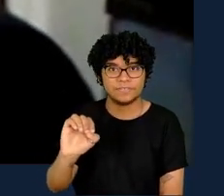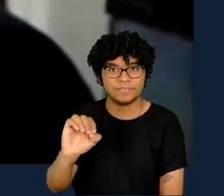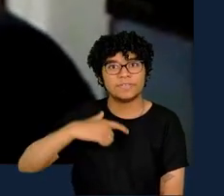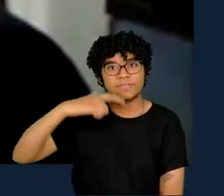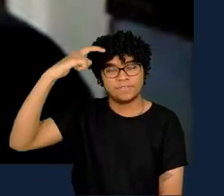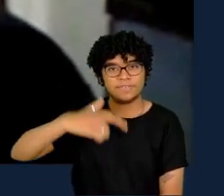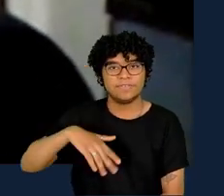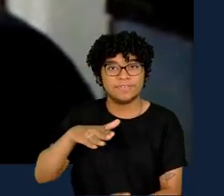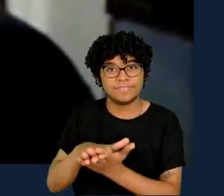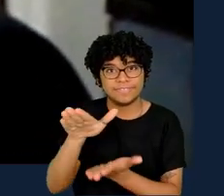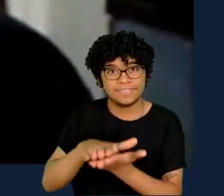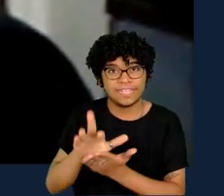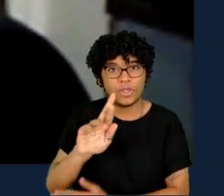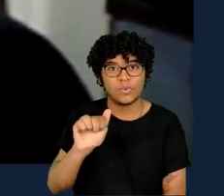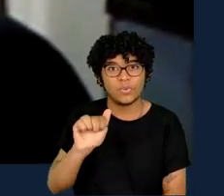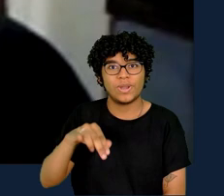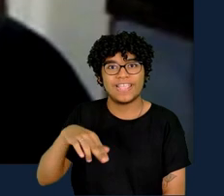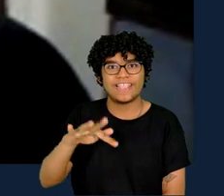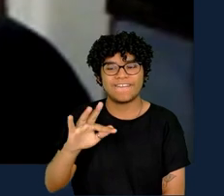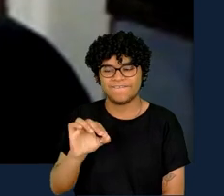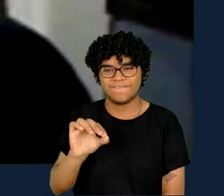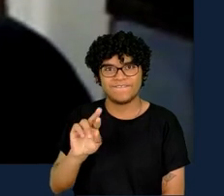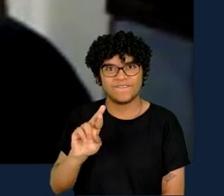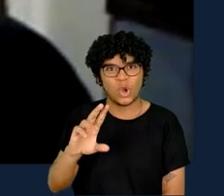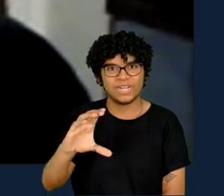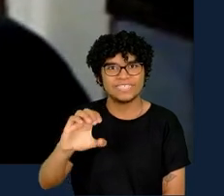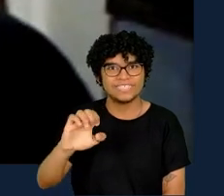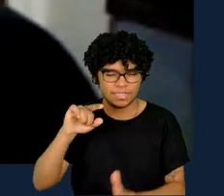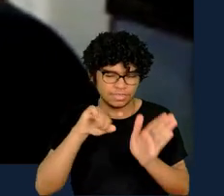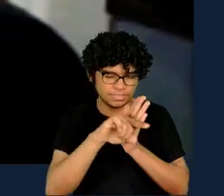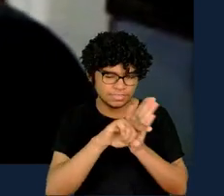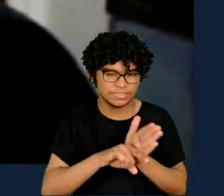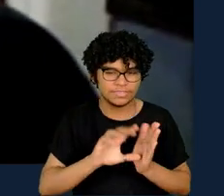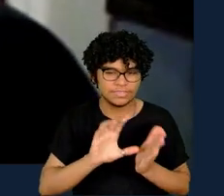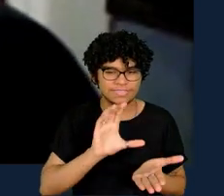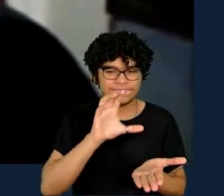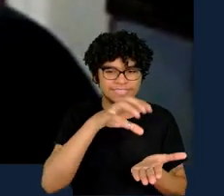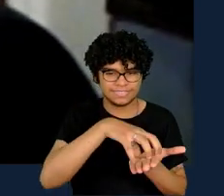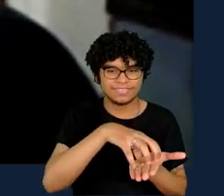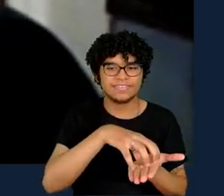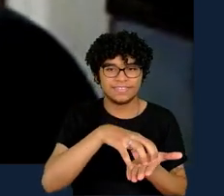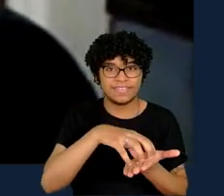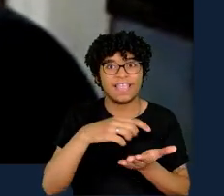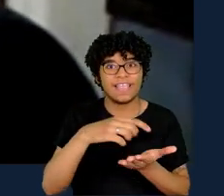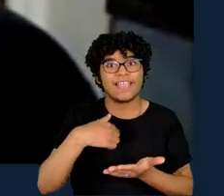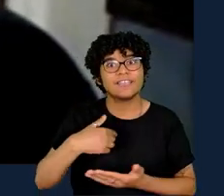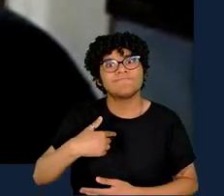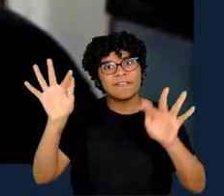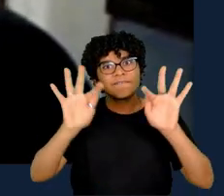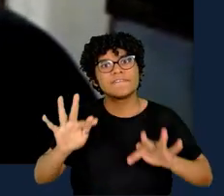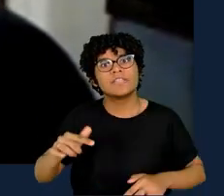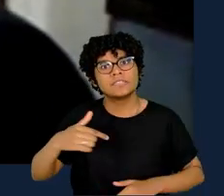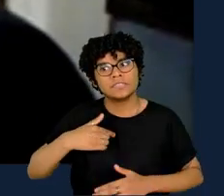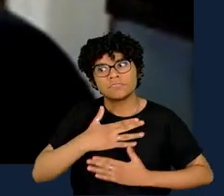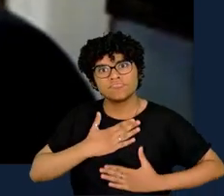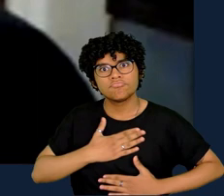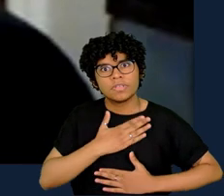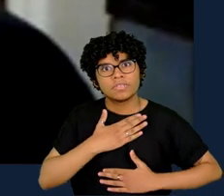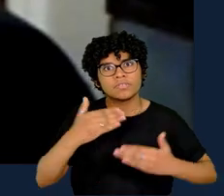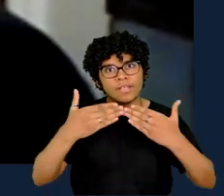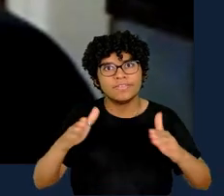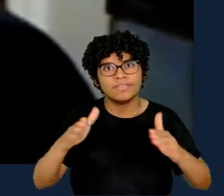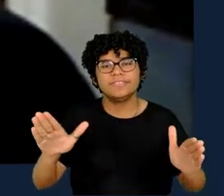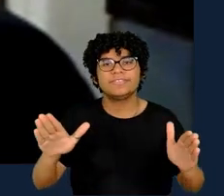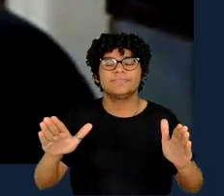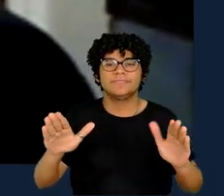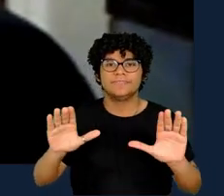da morning. Rainforest Investigations Network, do Hi. Pulitzer Center. É uma grande alegria e honra abrir este I have a painel little na bit of an